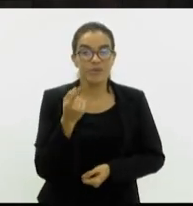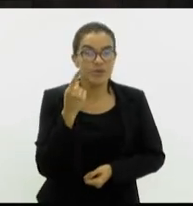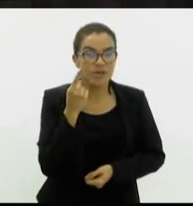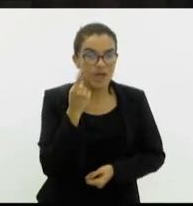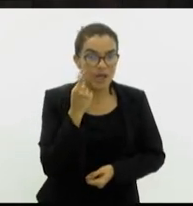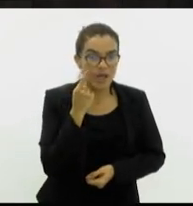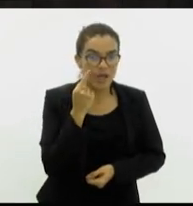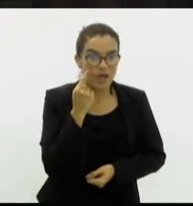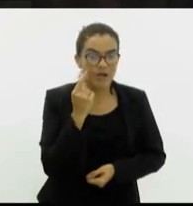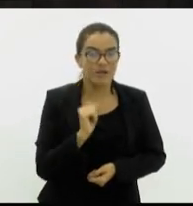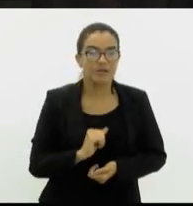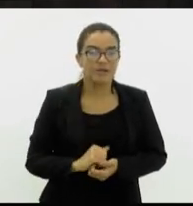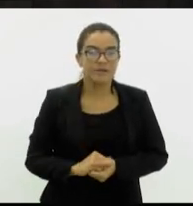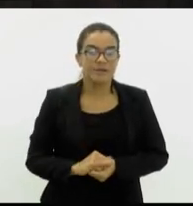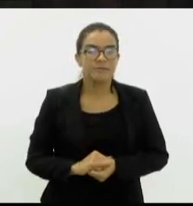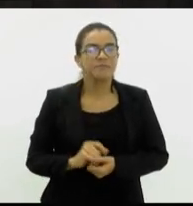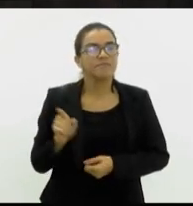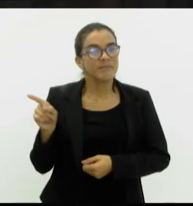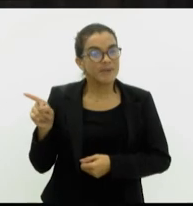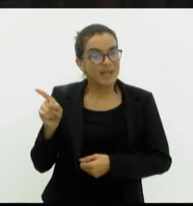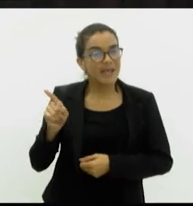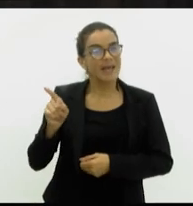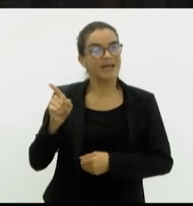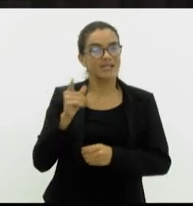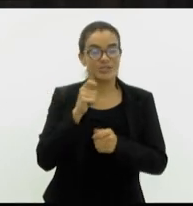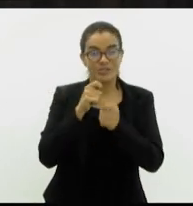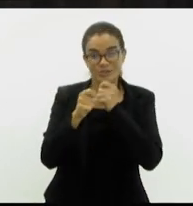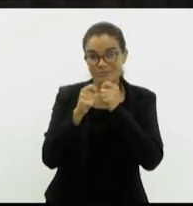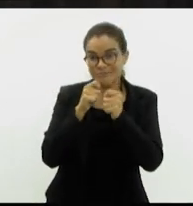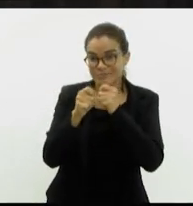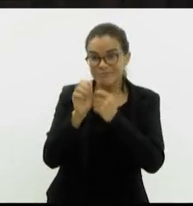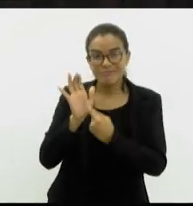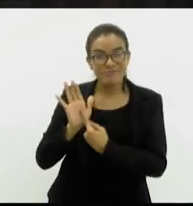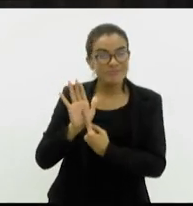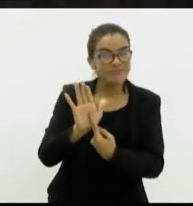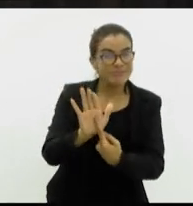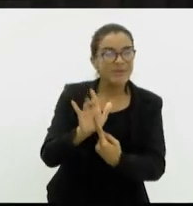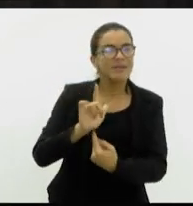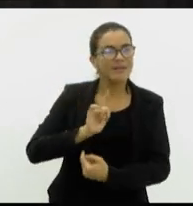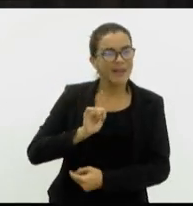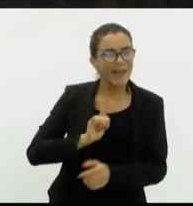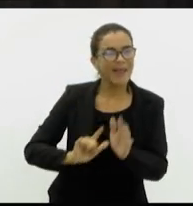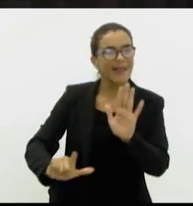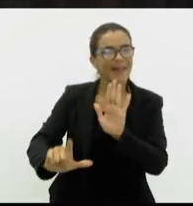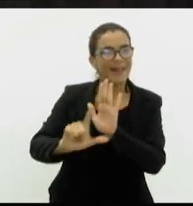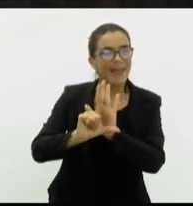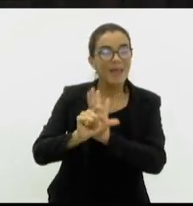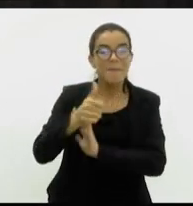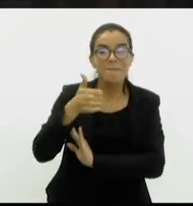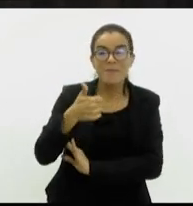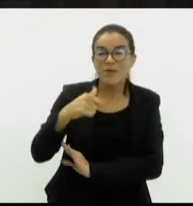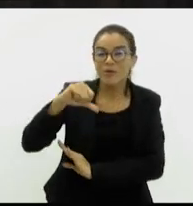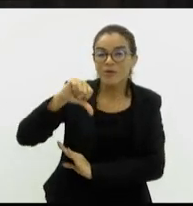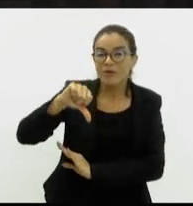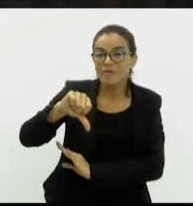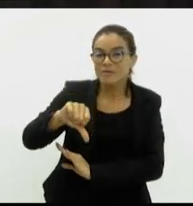olha e a matéria mostra que já existe uma lei de